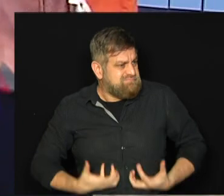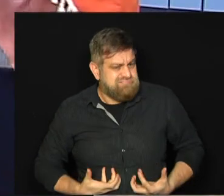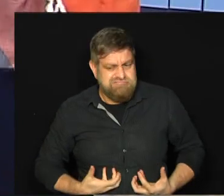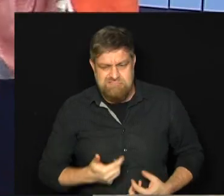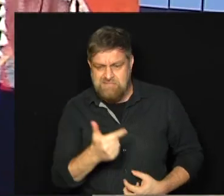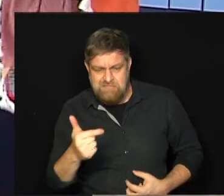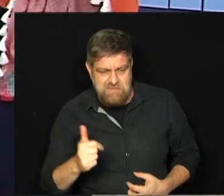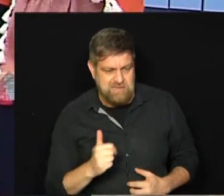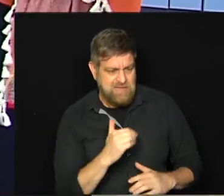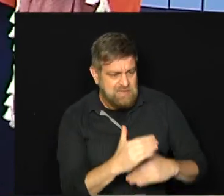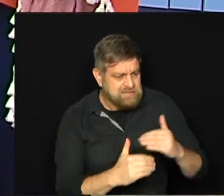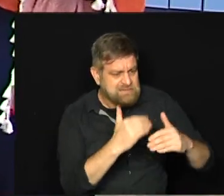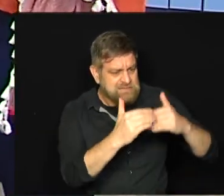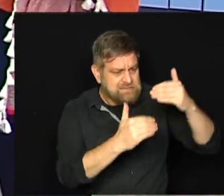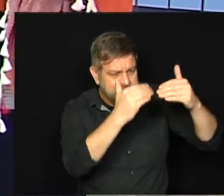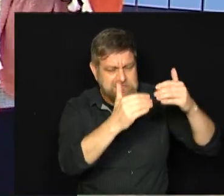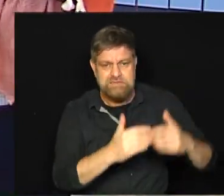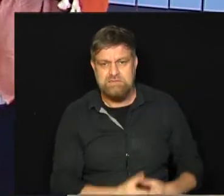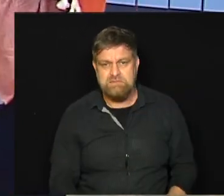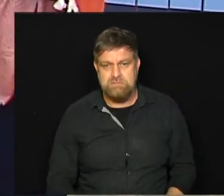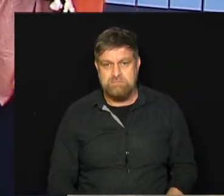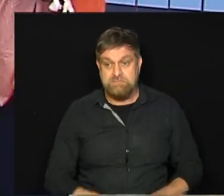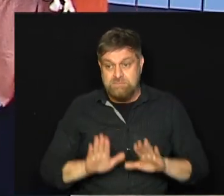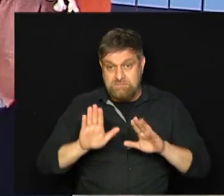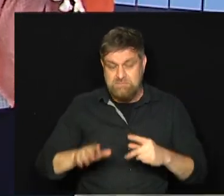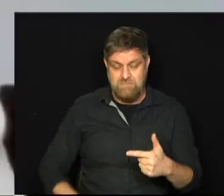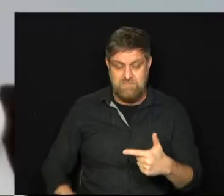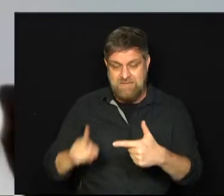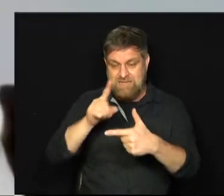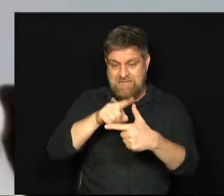em formação ainda, Então, é e curioso. só